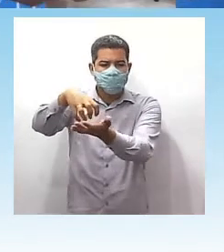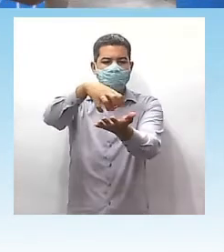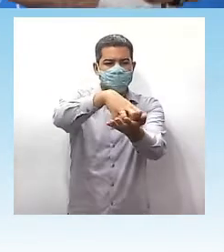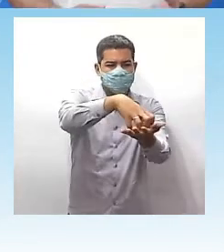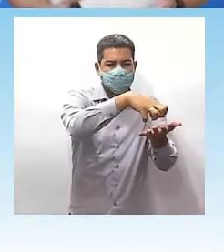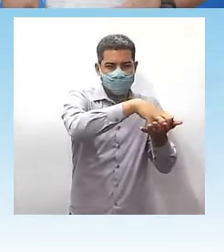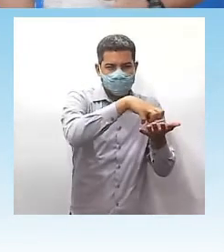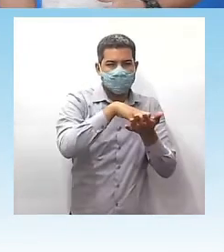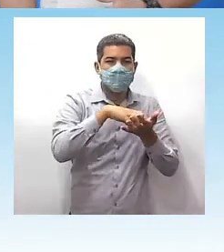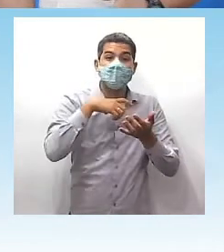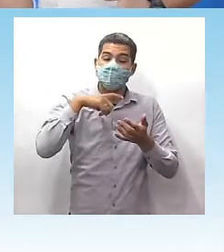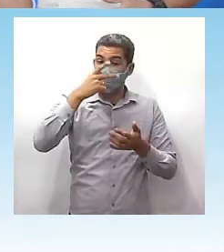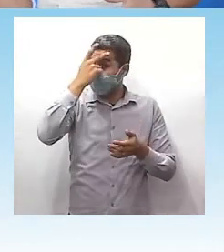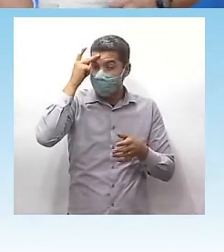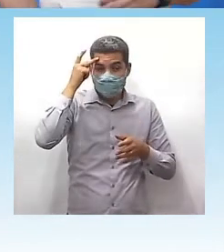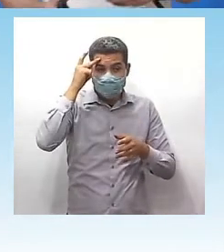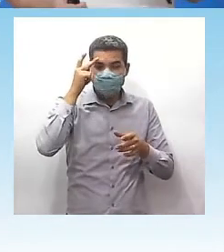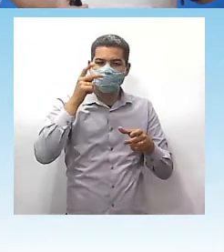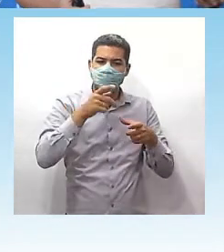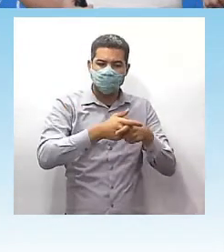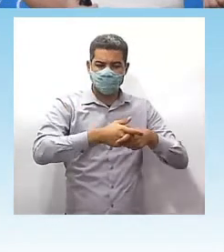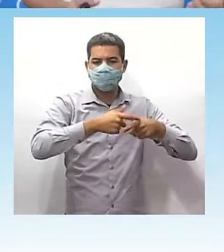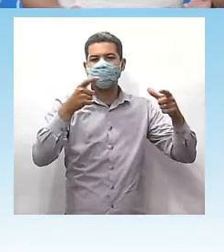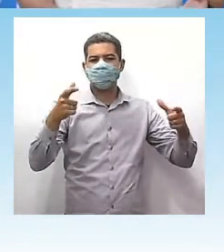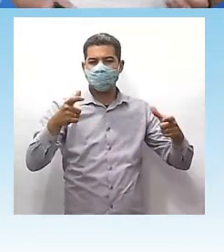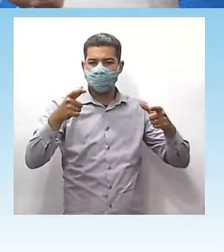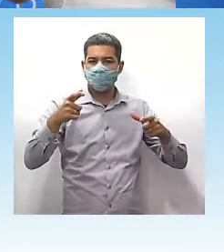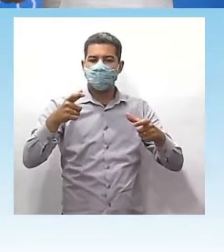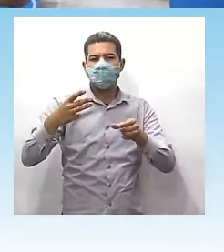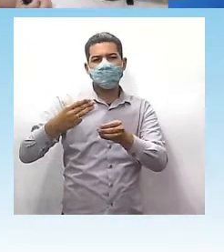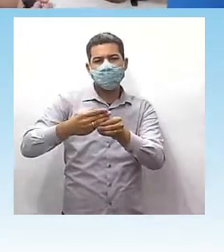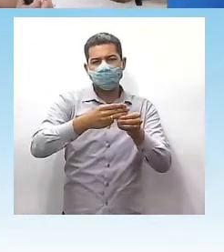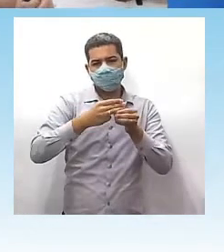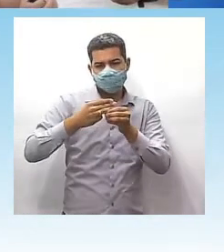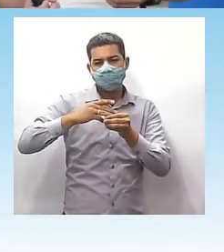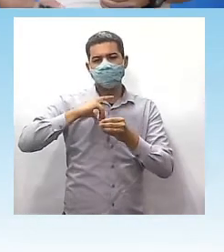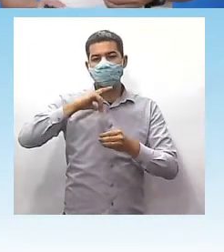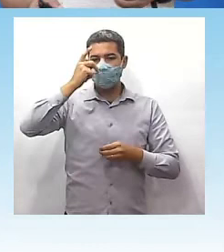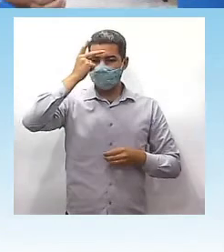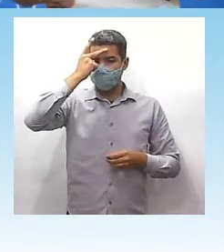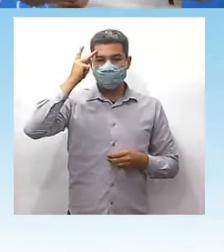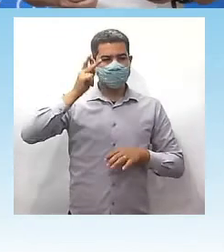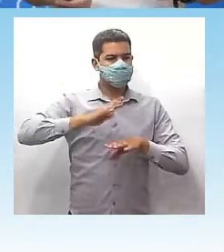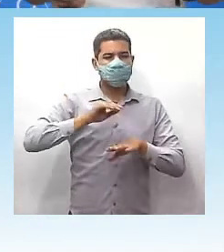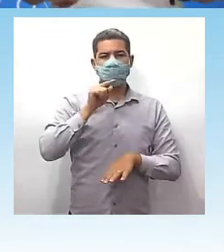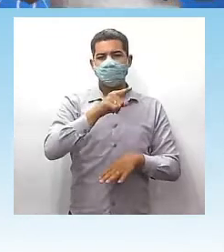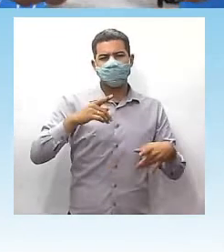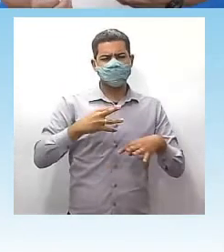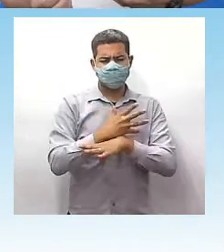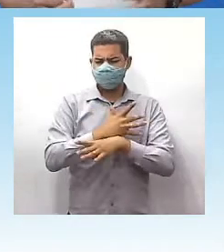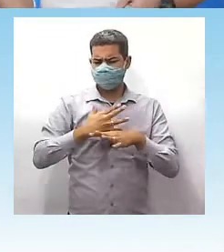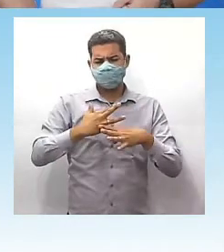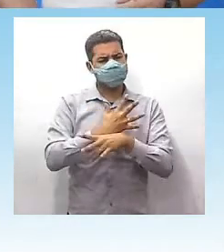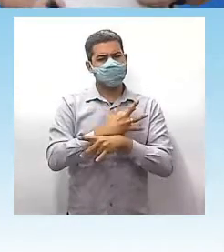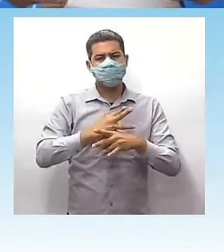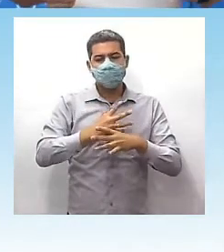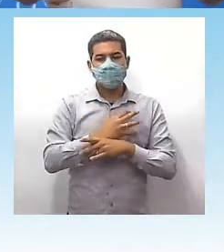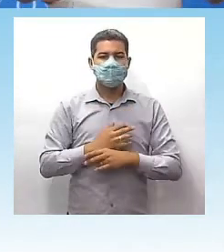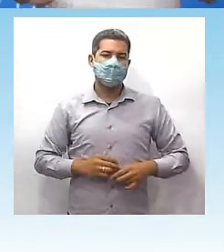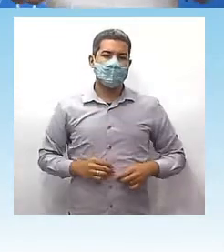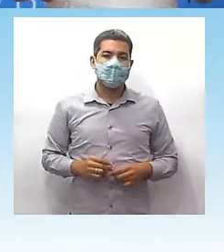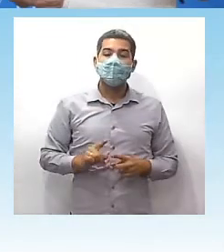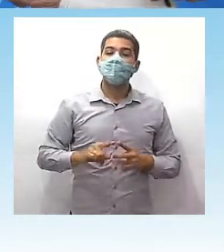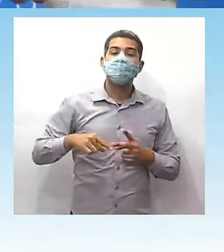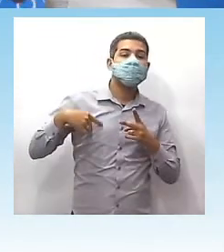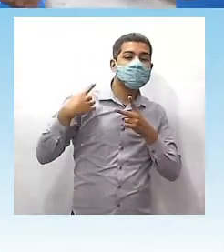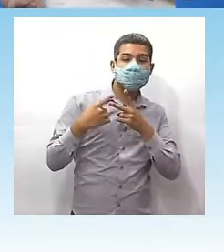maiores quantitativos de pessoas. Então, eu vou escolher municípios de representações, municípios grandes, e depois eu vou